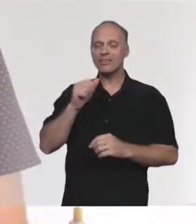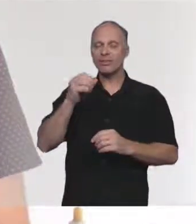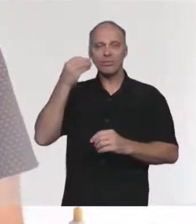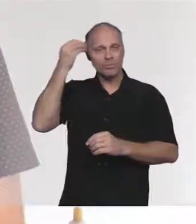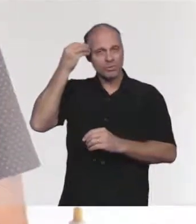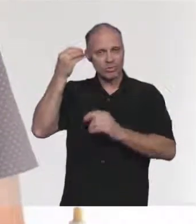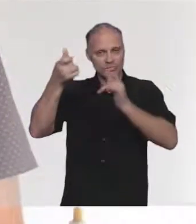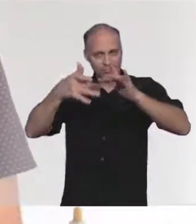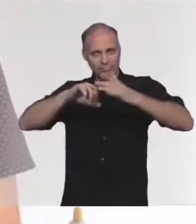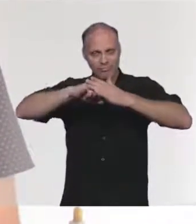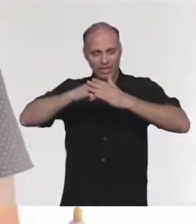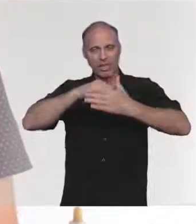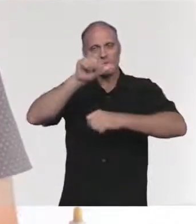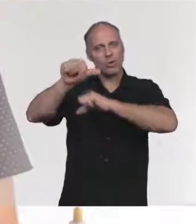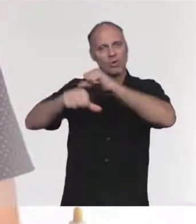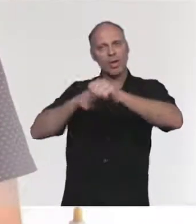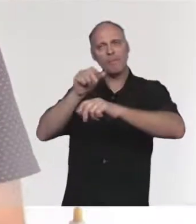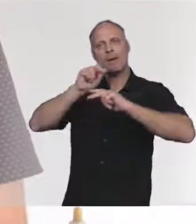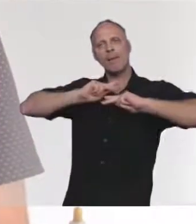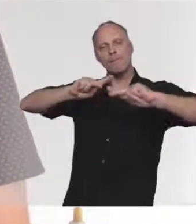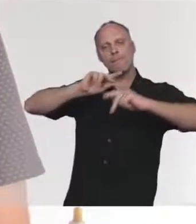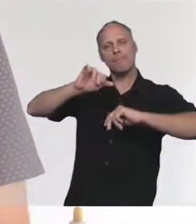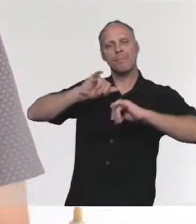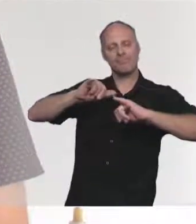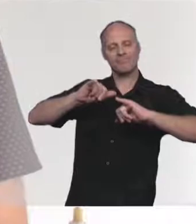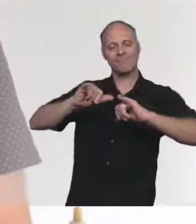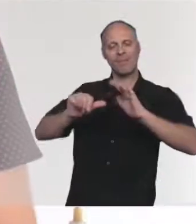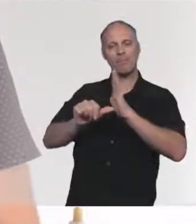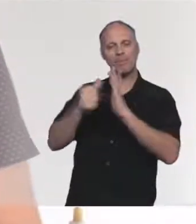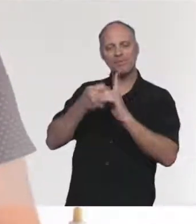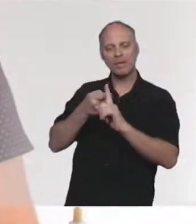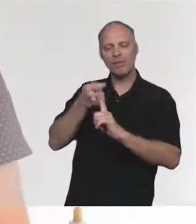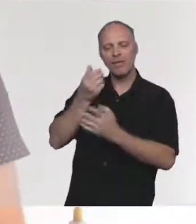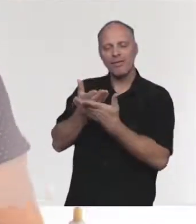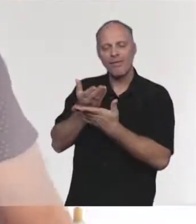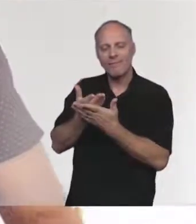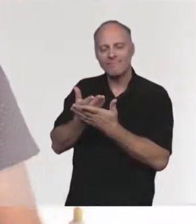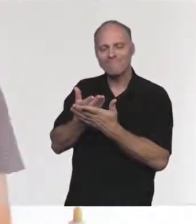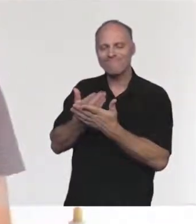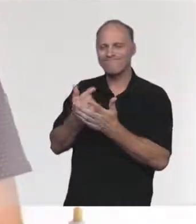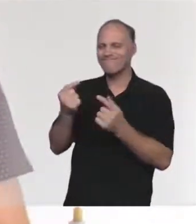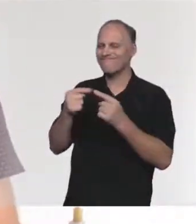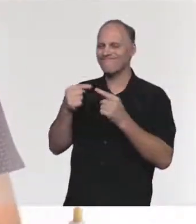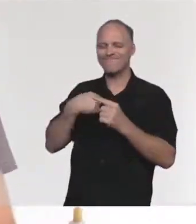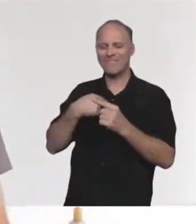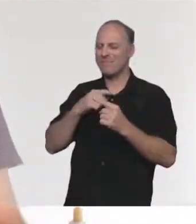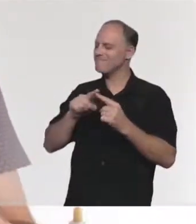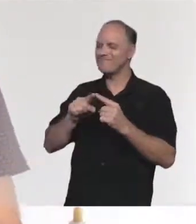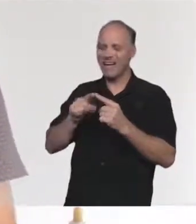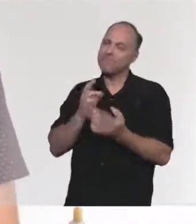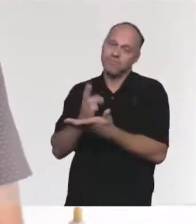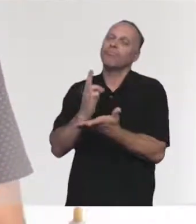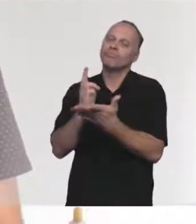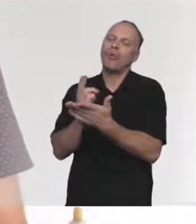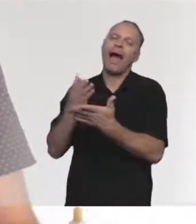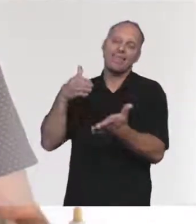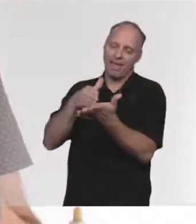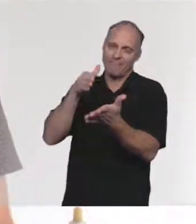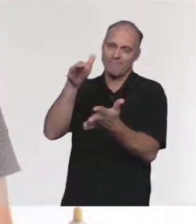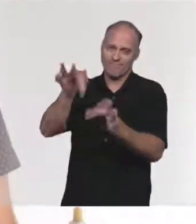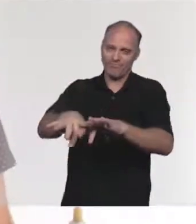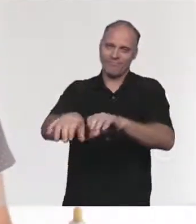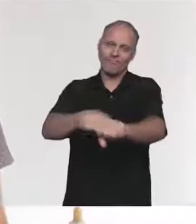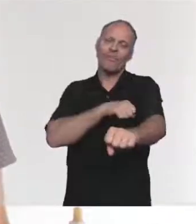mudei para propaganda. No primeiro mês eu senti também que não era a minha praia, mas aí eu continuei, prossegui, terminei o curso